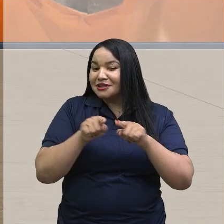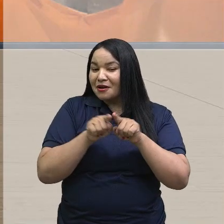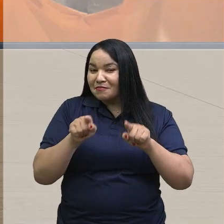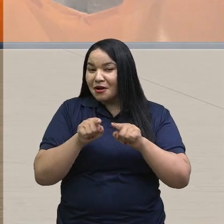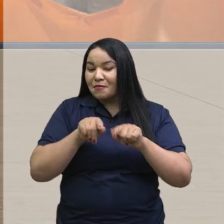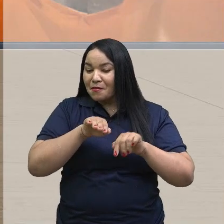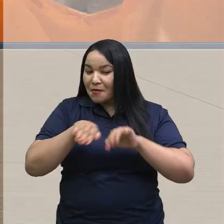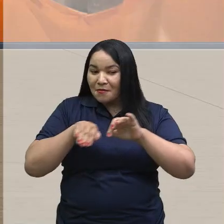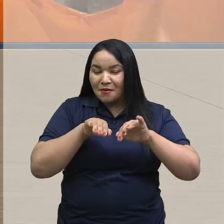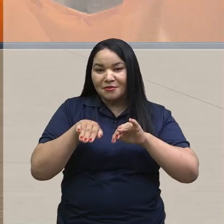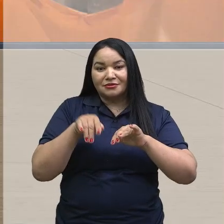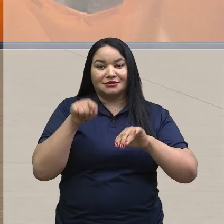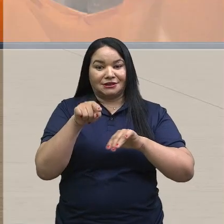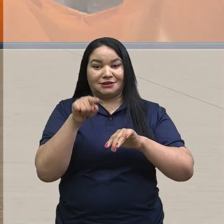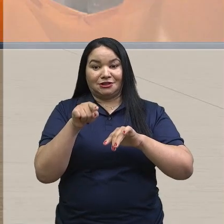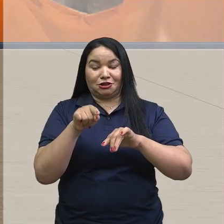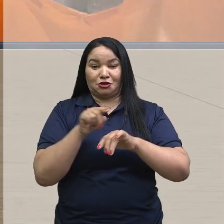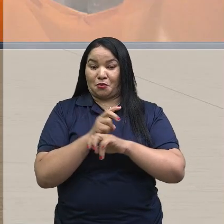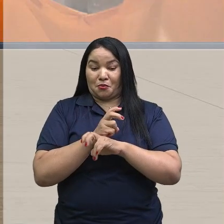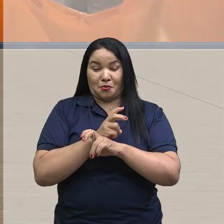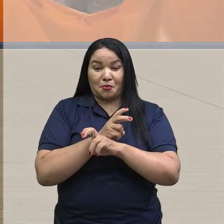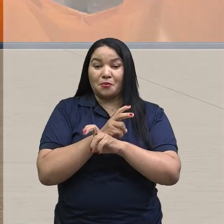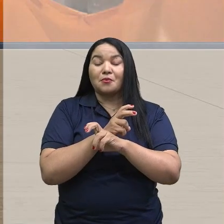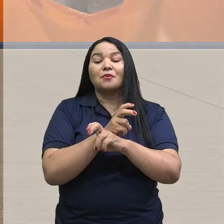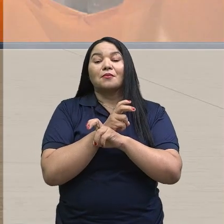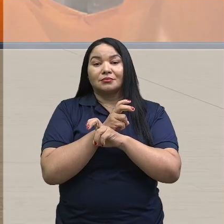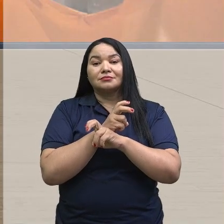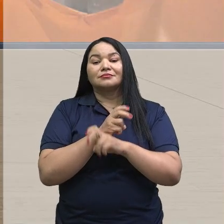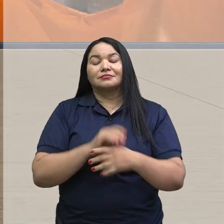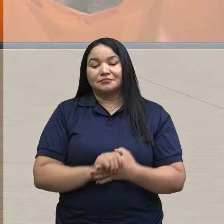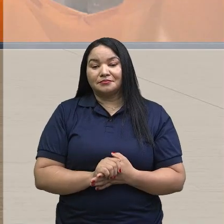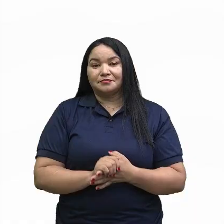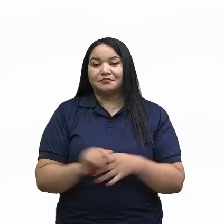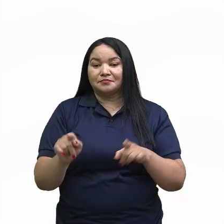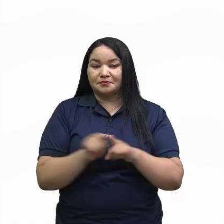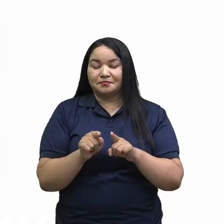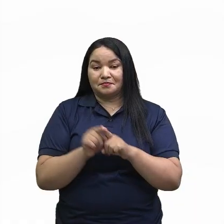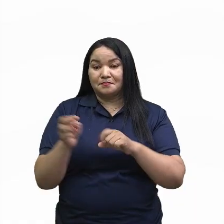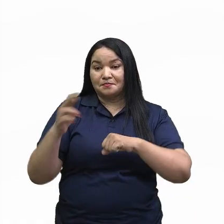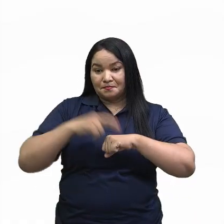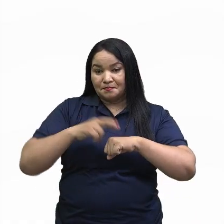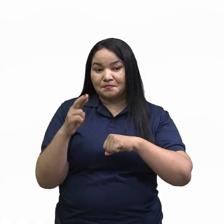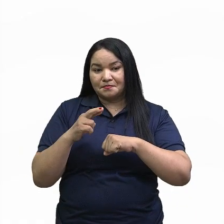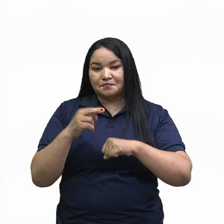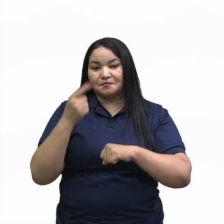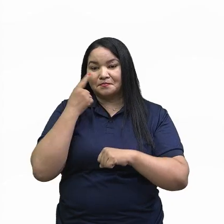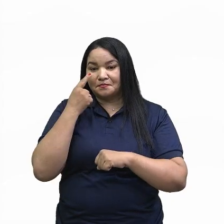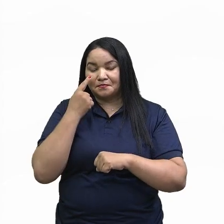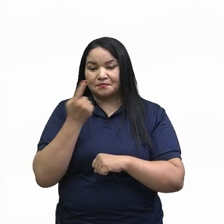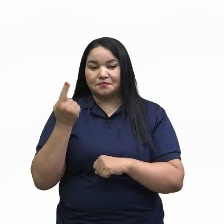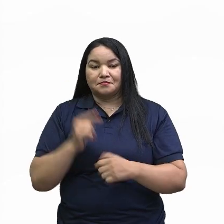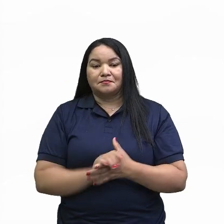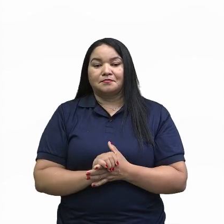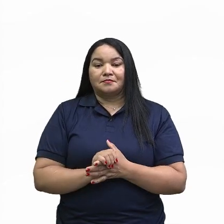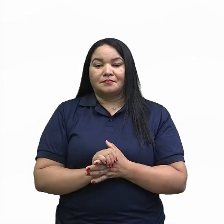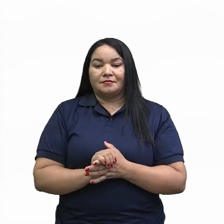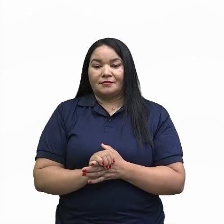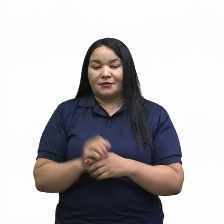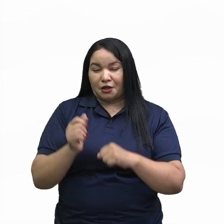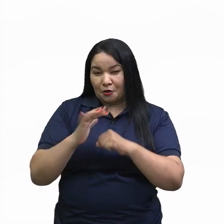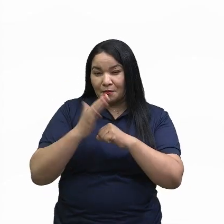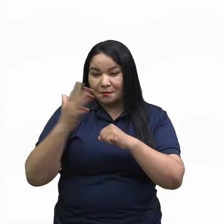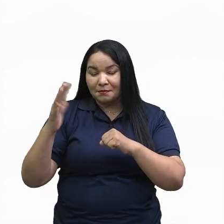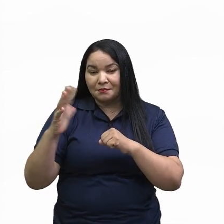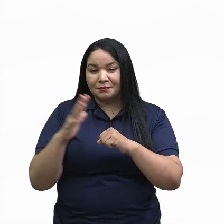piscina radioativa, tá? Vamos ver mais sobre isso, dê uma olhada. O brilho azul